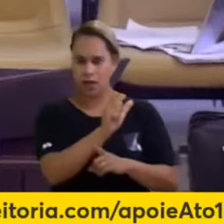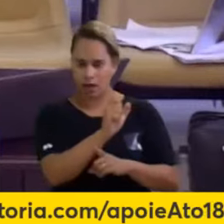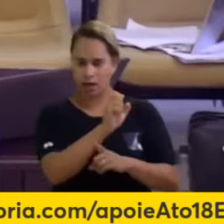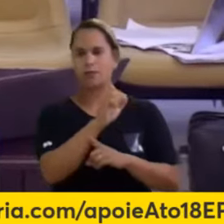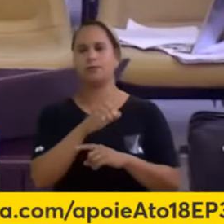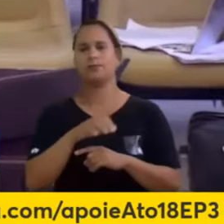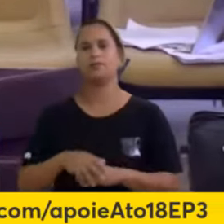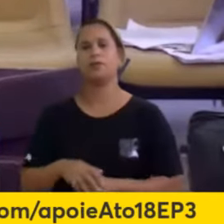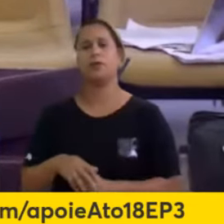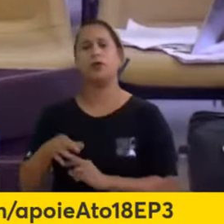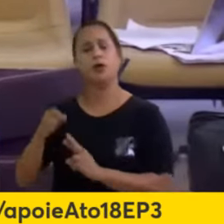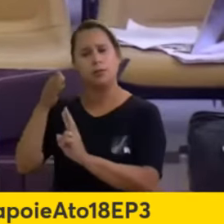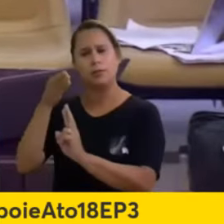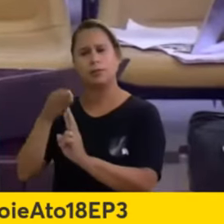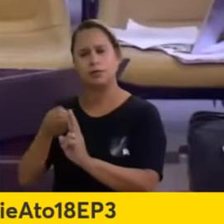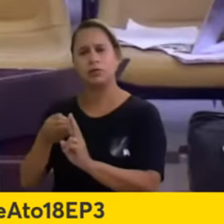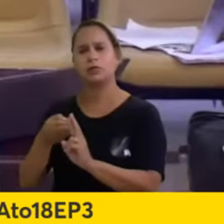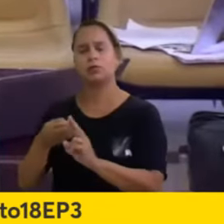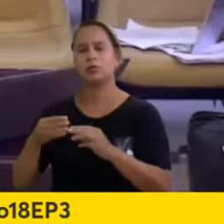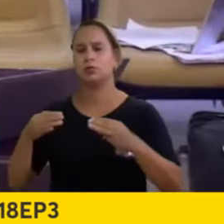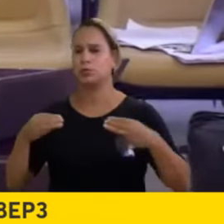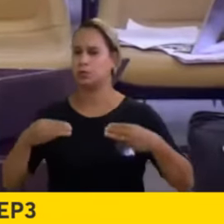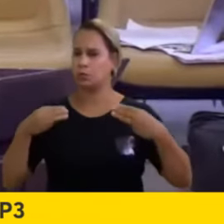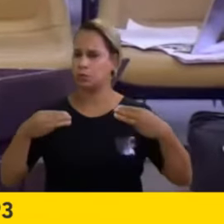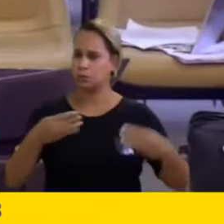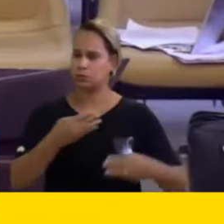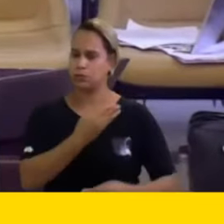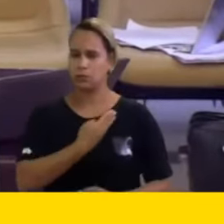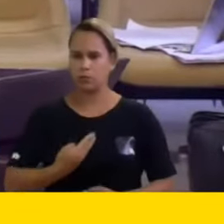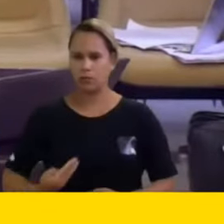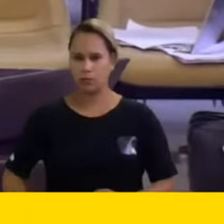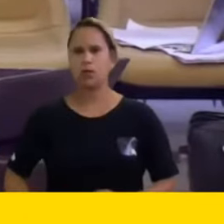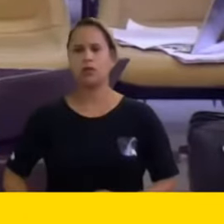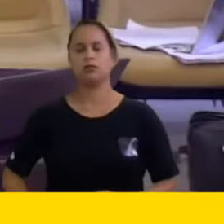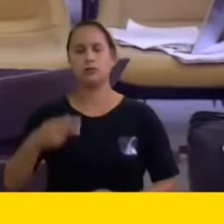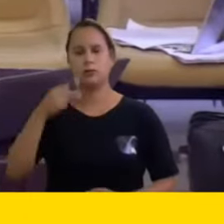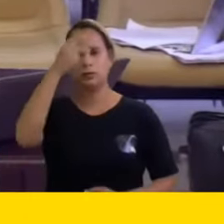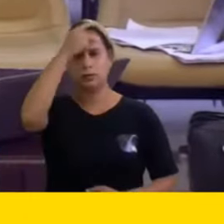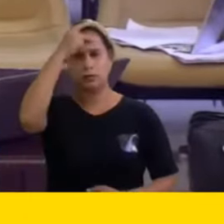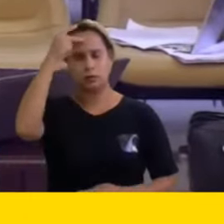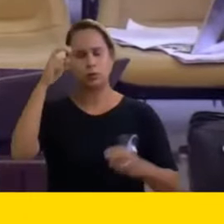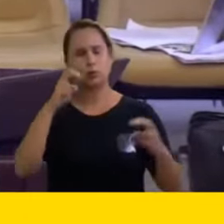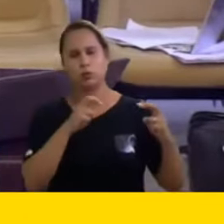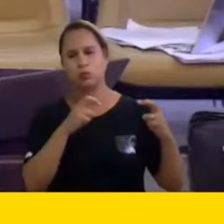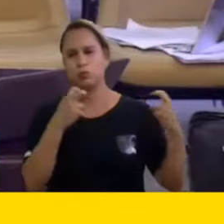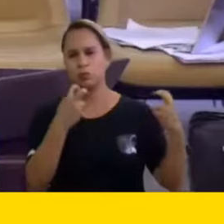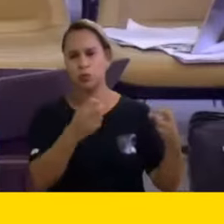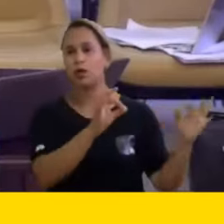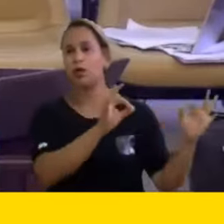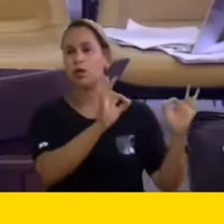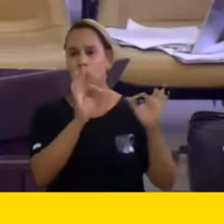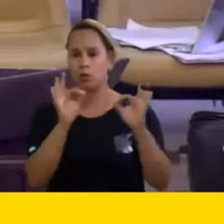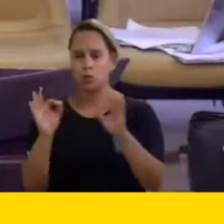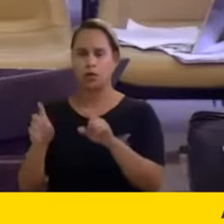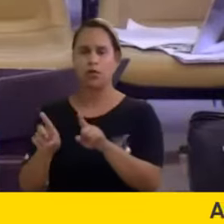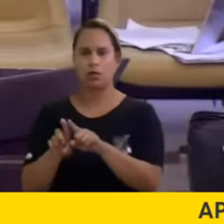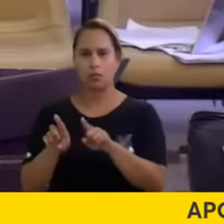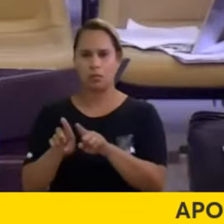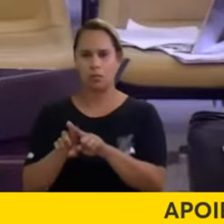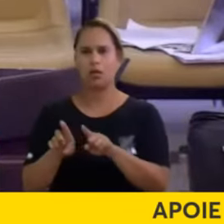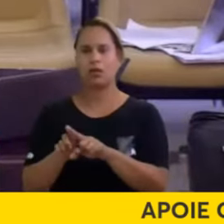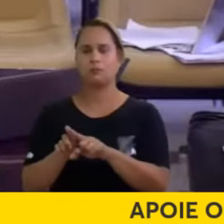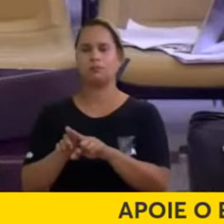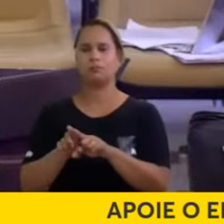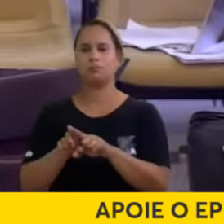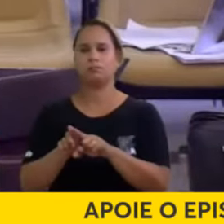Público caros colegas que nos acompanham e nos assistem e acho que tem uma audiência massiva aí pelas redes sociais